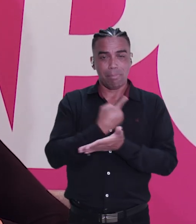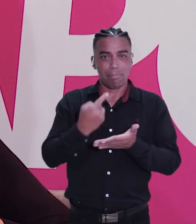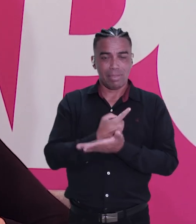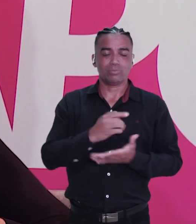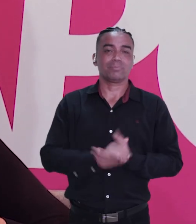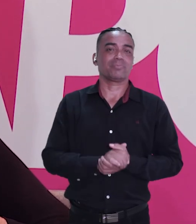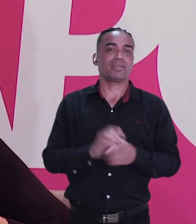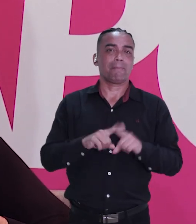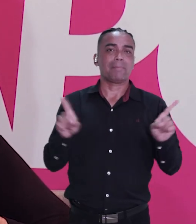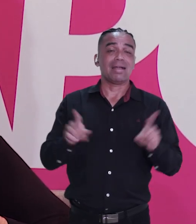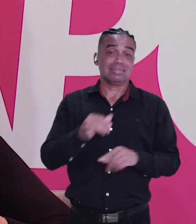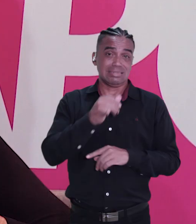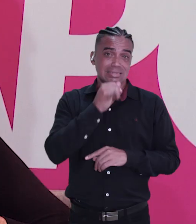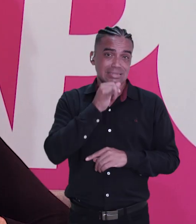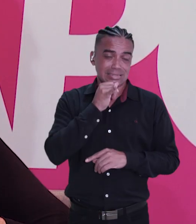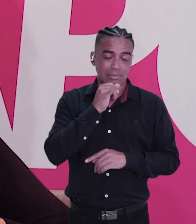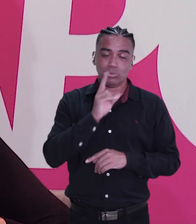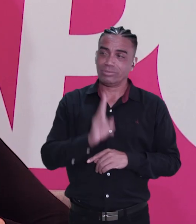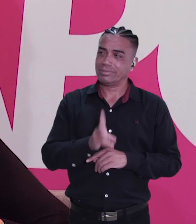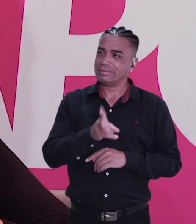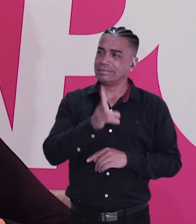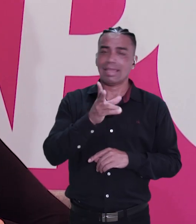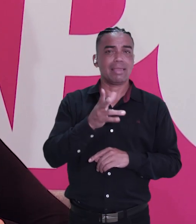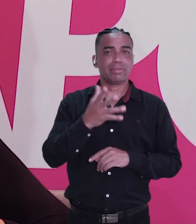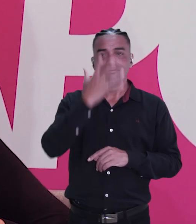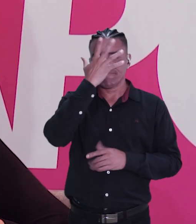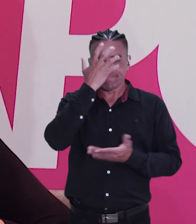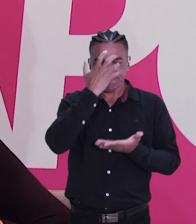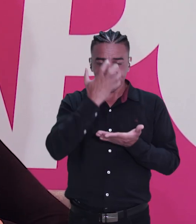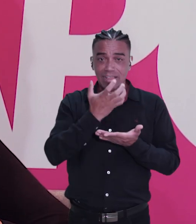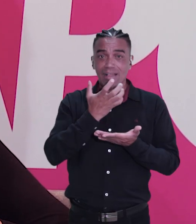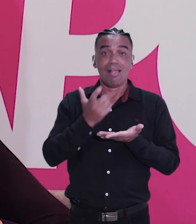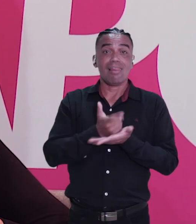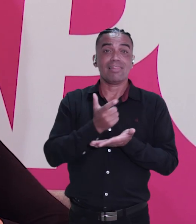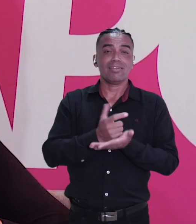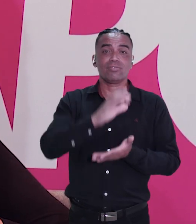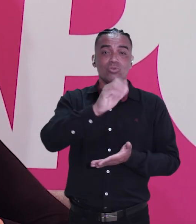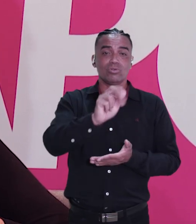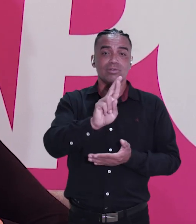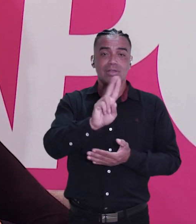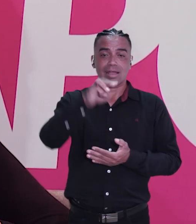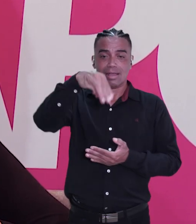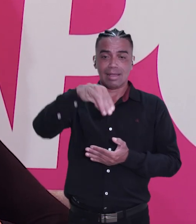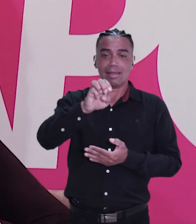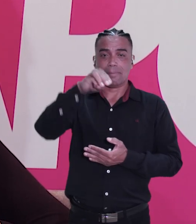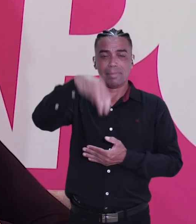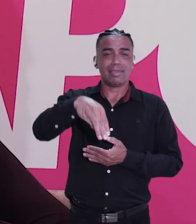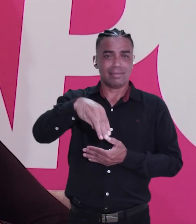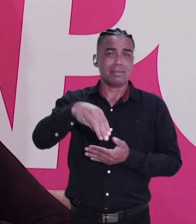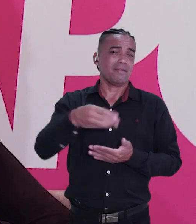talvez queiram fazer perguntas, mas um exemplo que sempre me chamou muita atenção do livro Carmen,